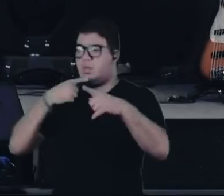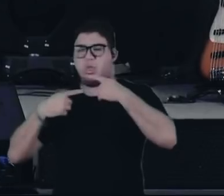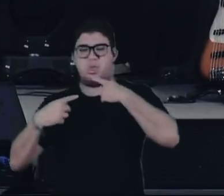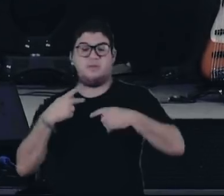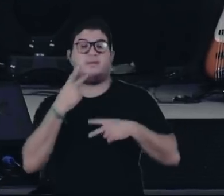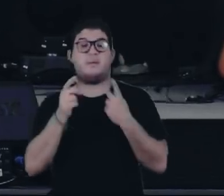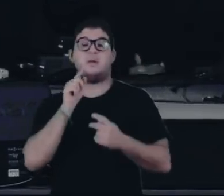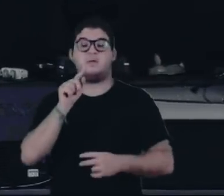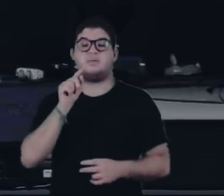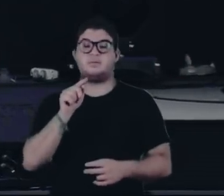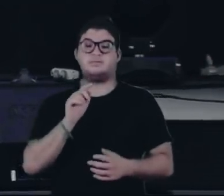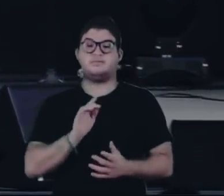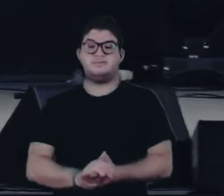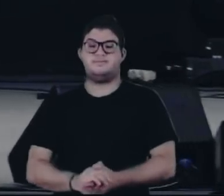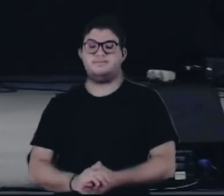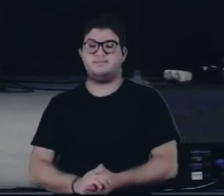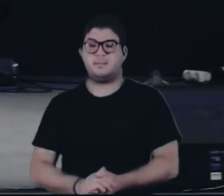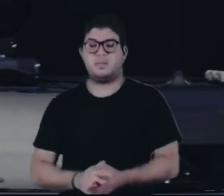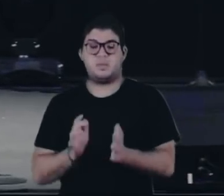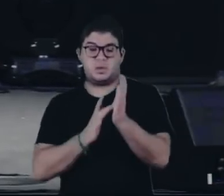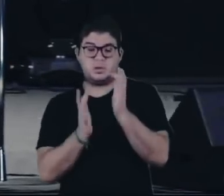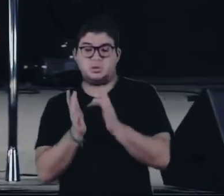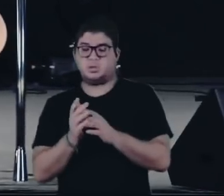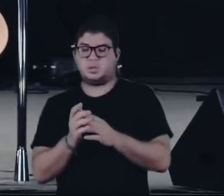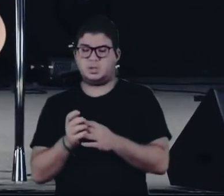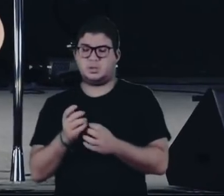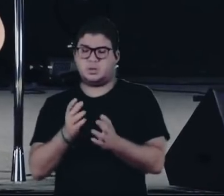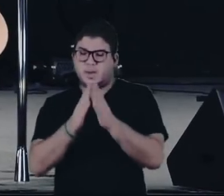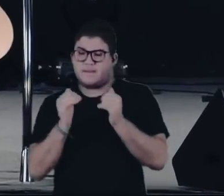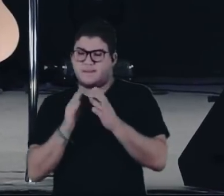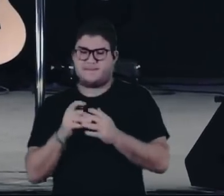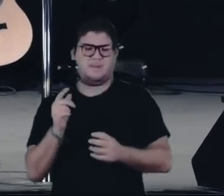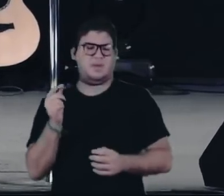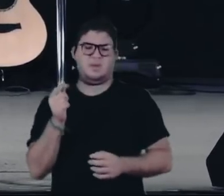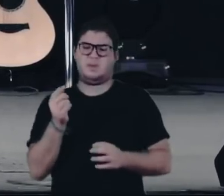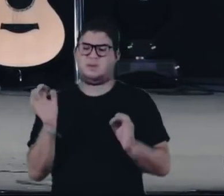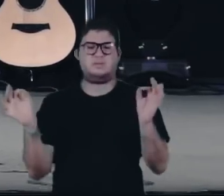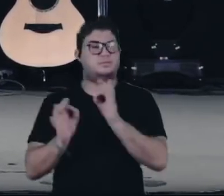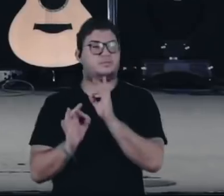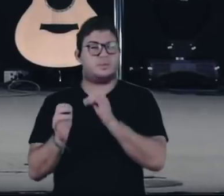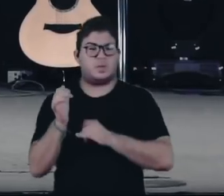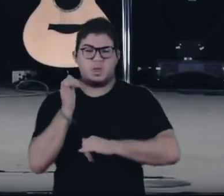dizer uma coisa, você que diz assim, ah, mas Jesus não pedia dinheiro, deixa eu te dizer uma coisa.